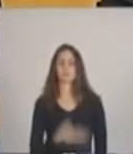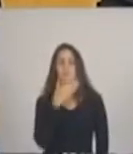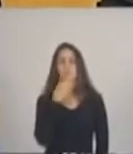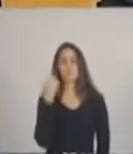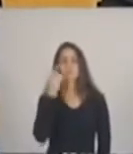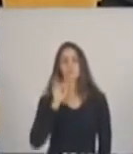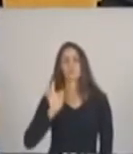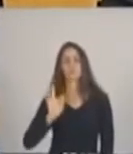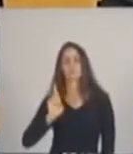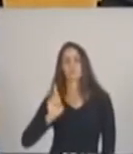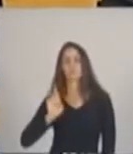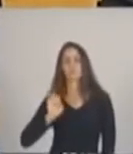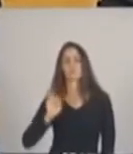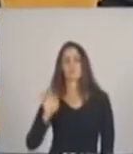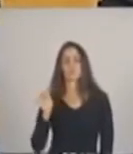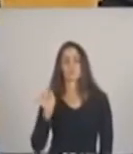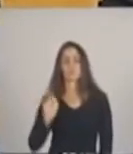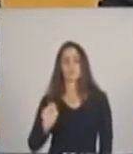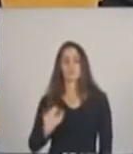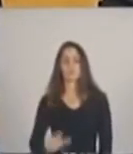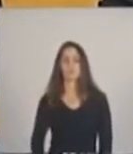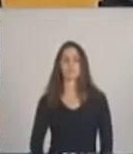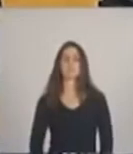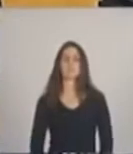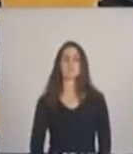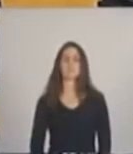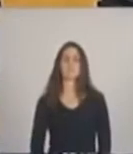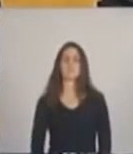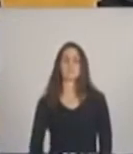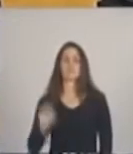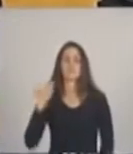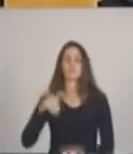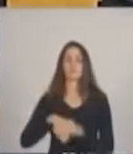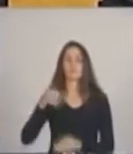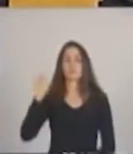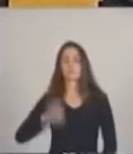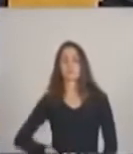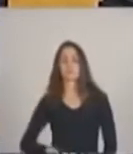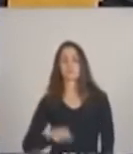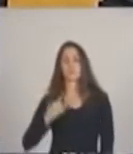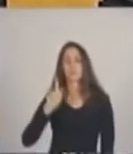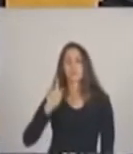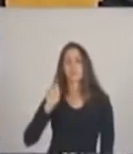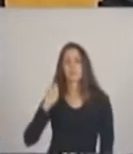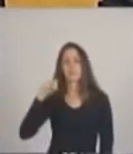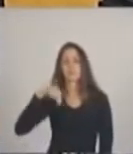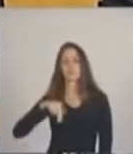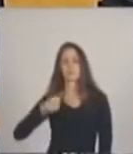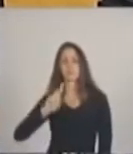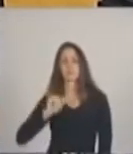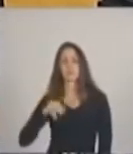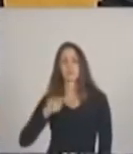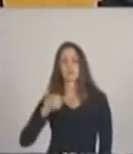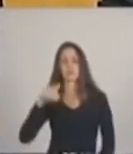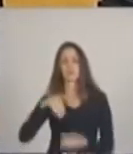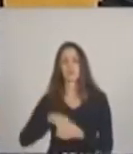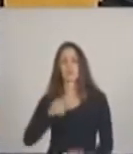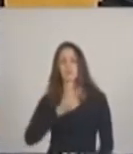Voto sim, senhor presidente. Vota sim, deputado Gandini. Não. Deputado Gandini, vota não. Deputada Irine Lopes.